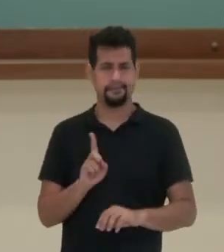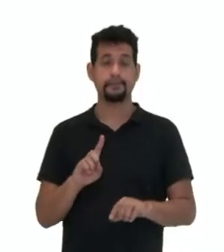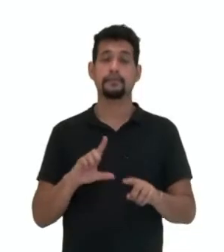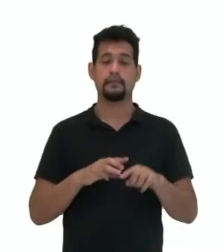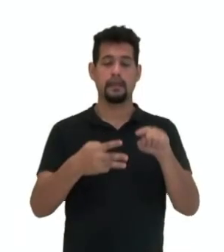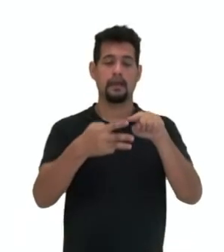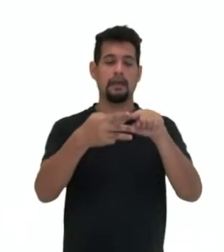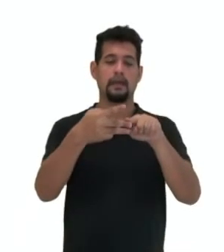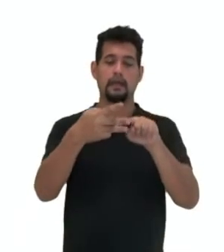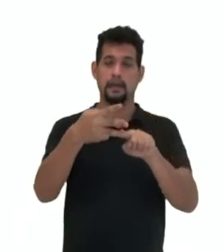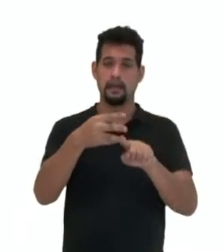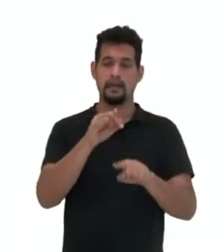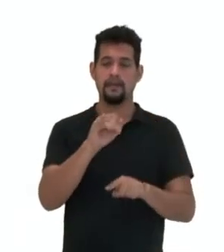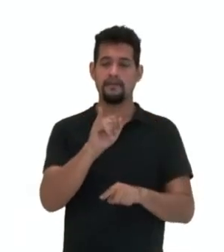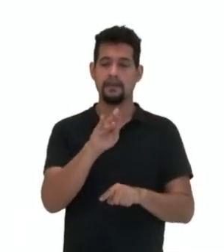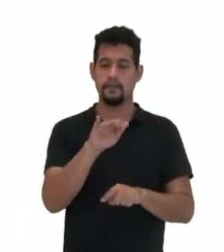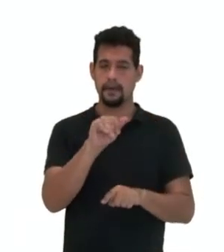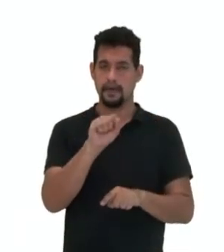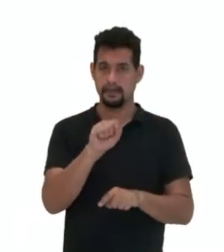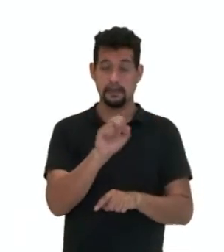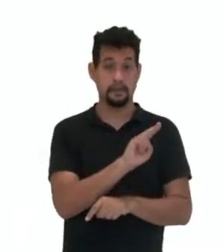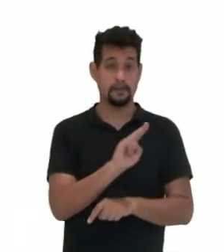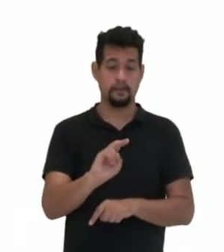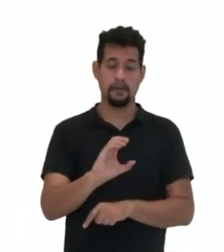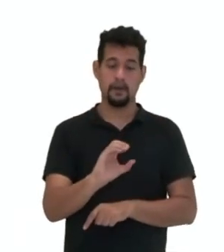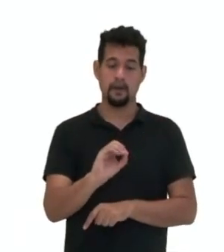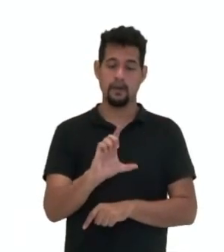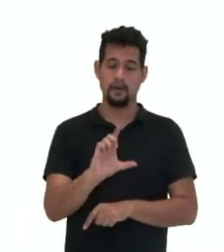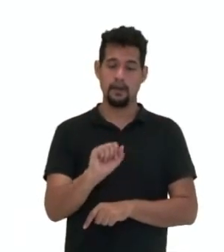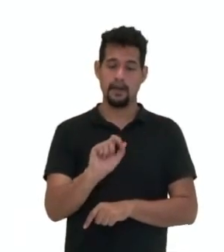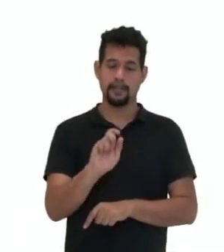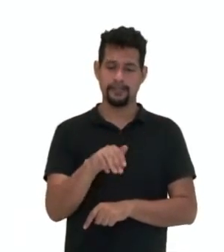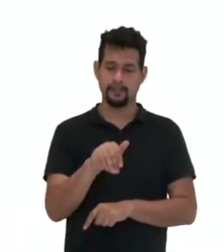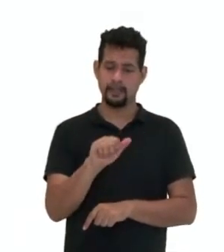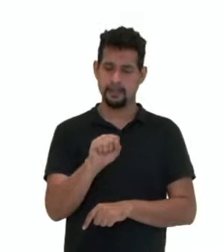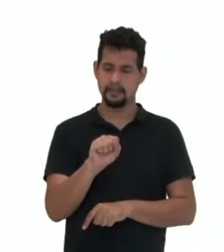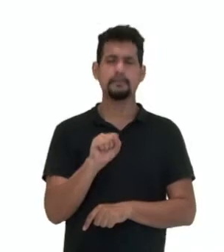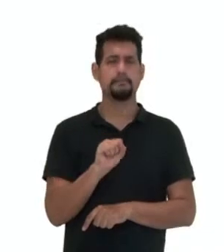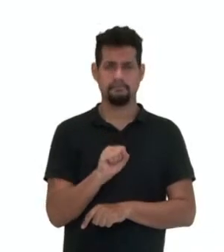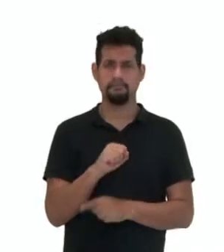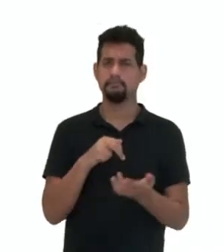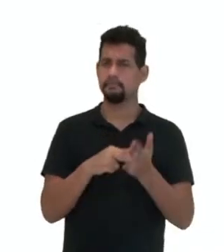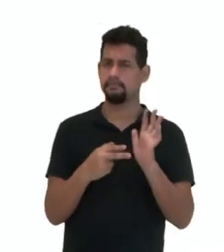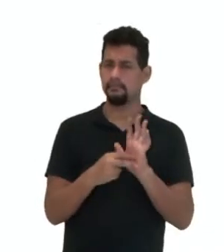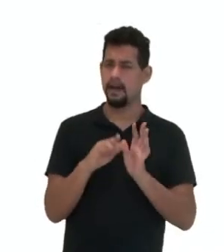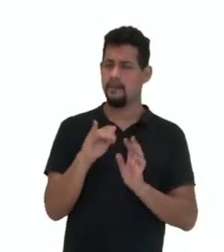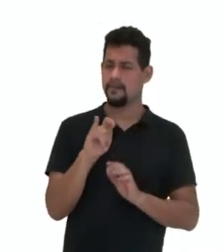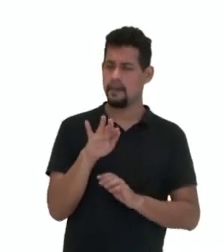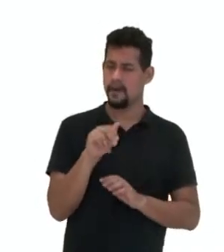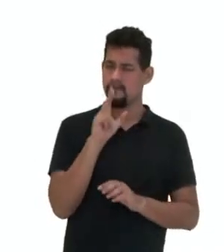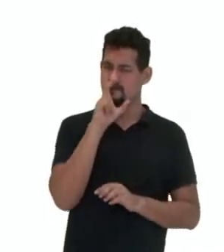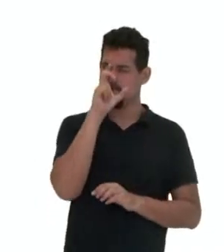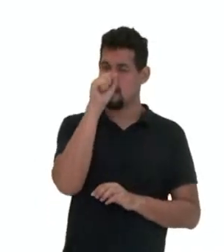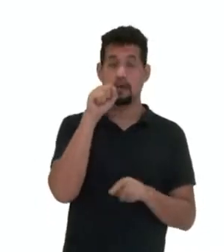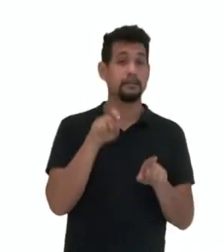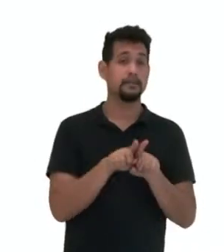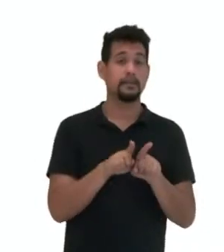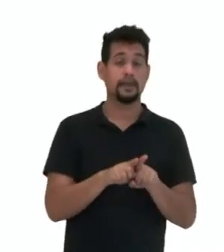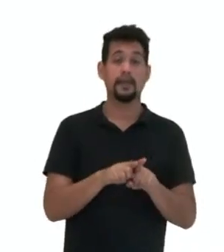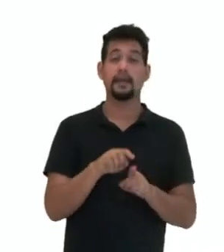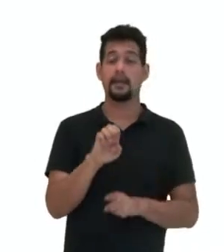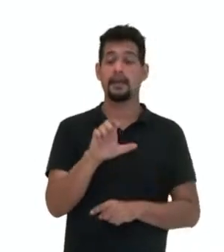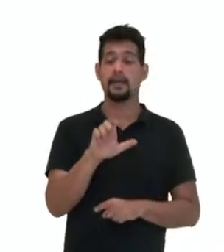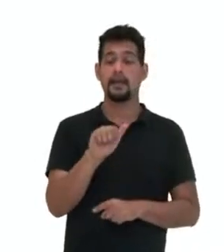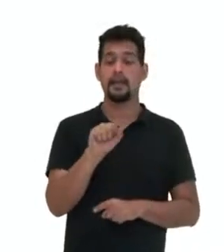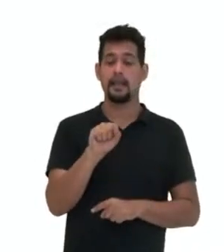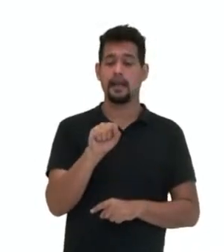3 tipos de fibra. As fibras colágenas, que são ricas em colágeno, é uma fibra mais resistente. As fibras